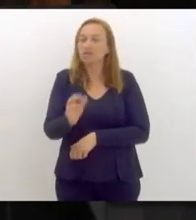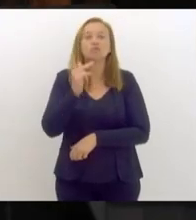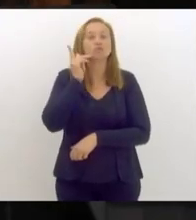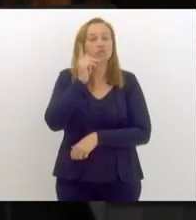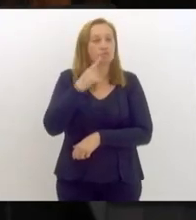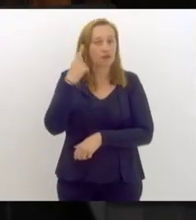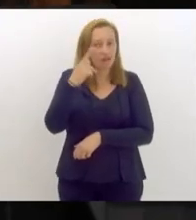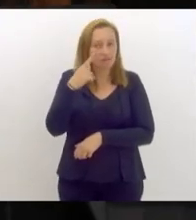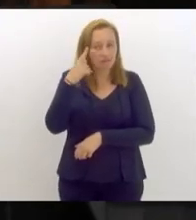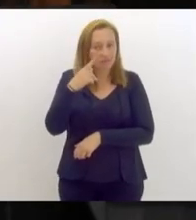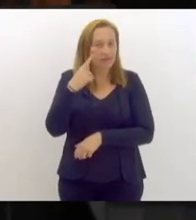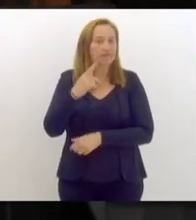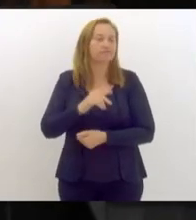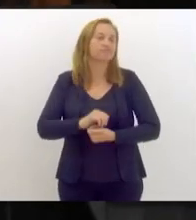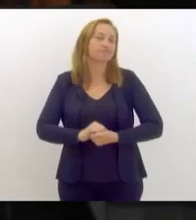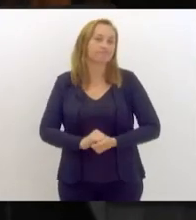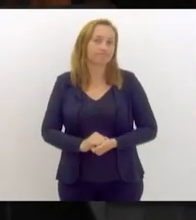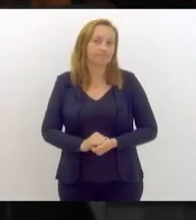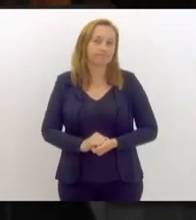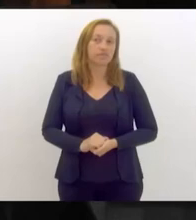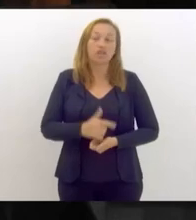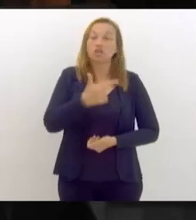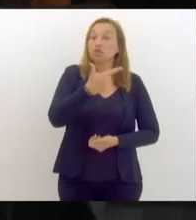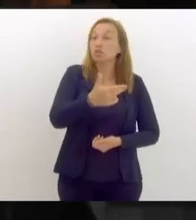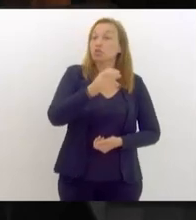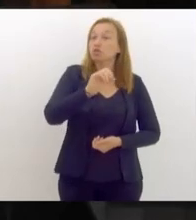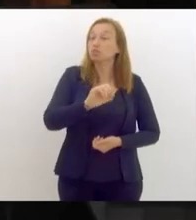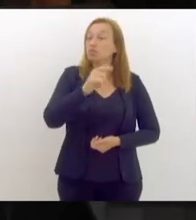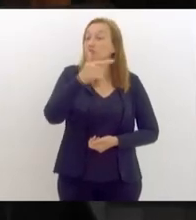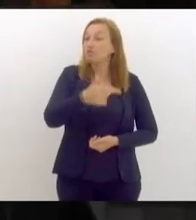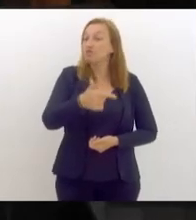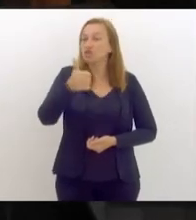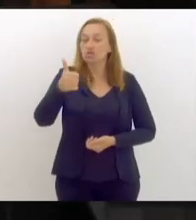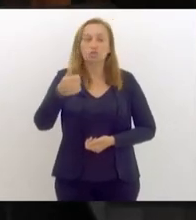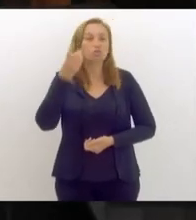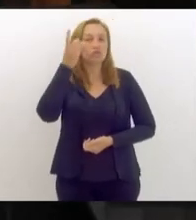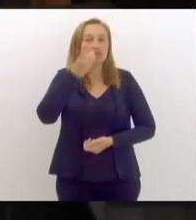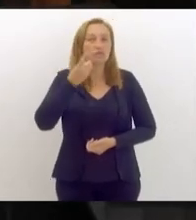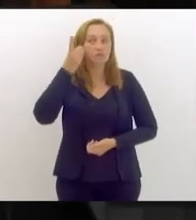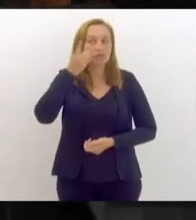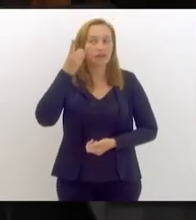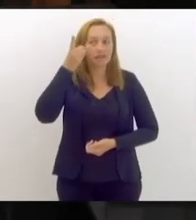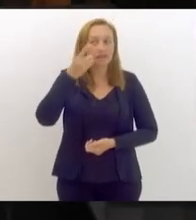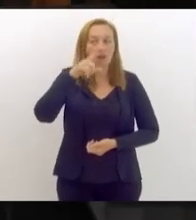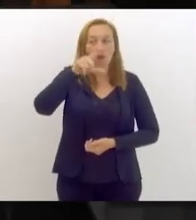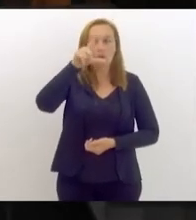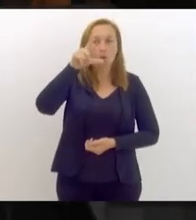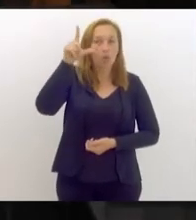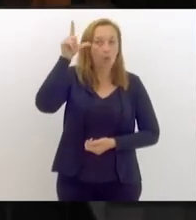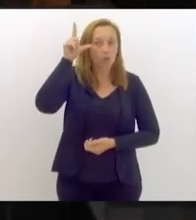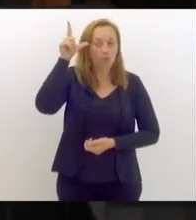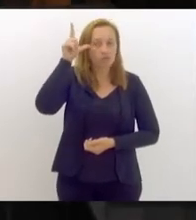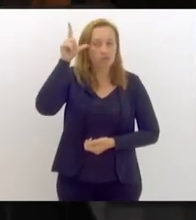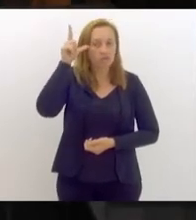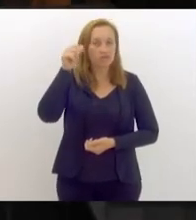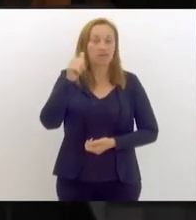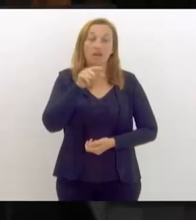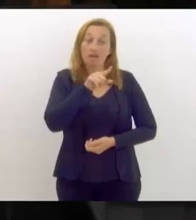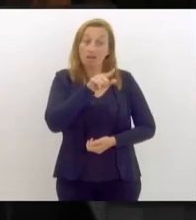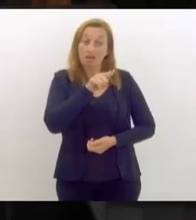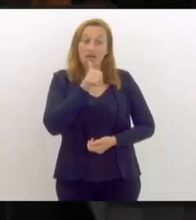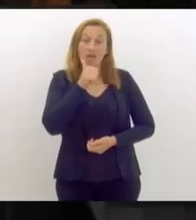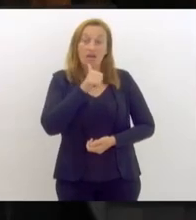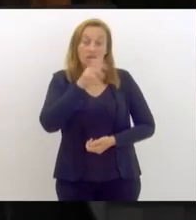parlamentares em 2021 deputada Lucinha a senhora estava aqui